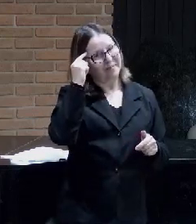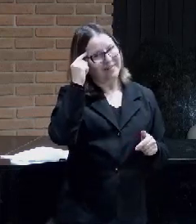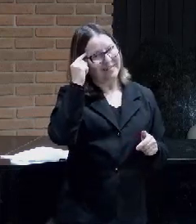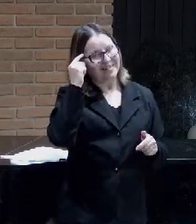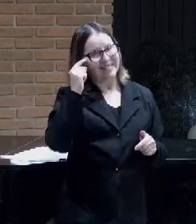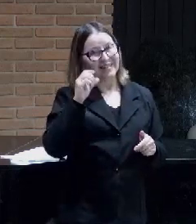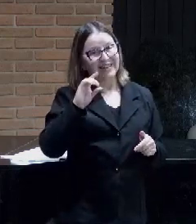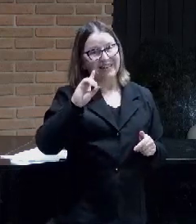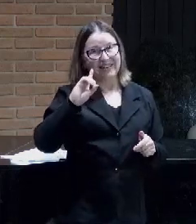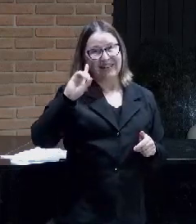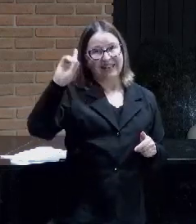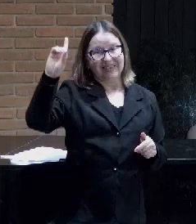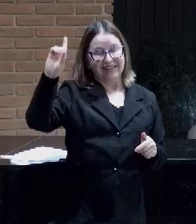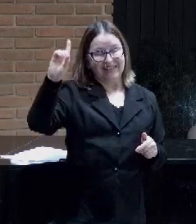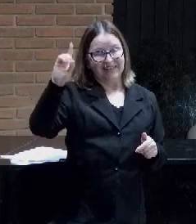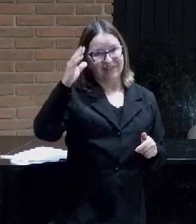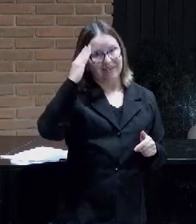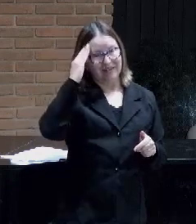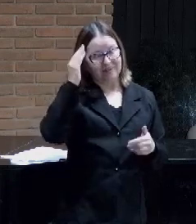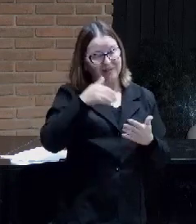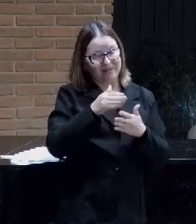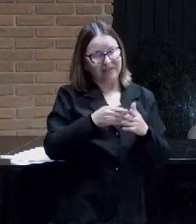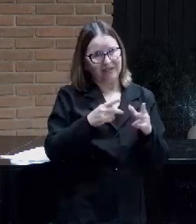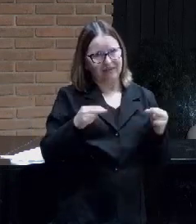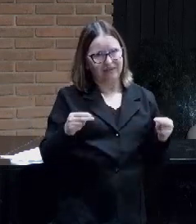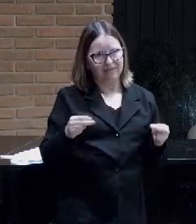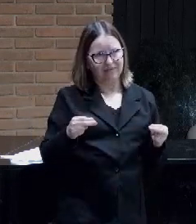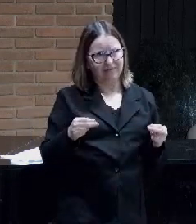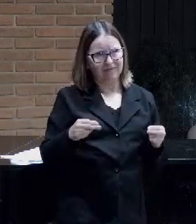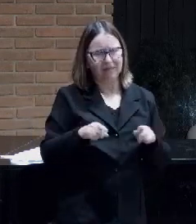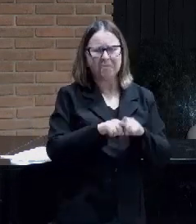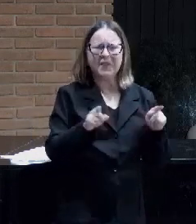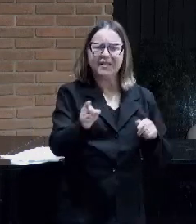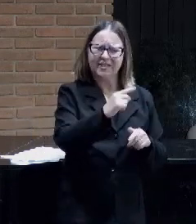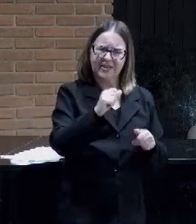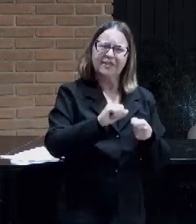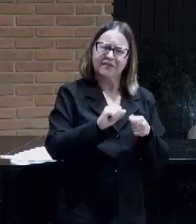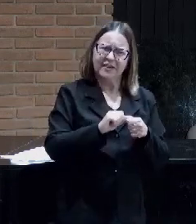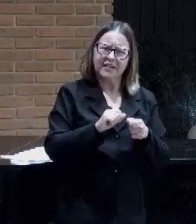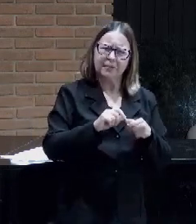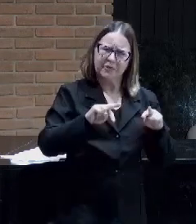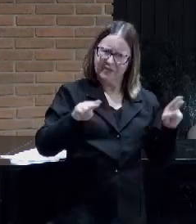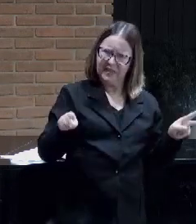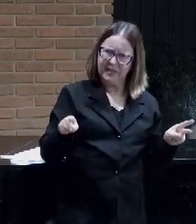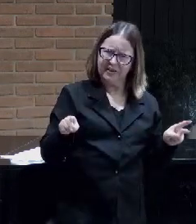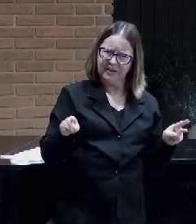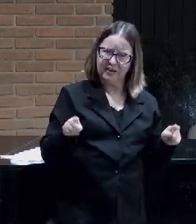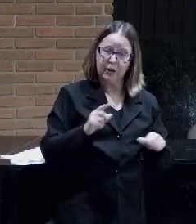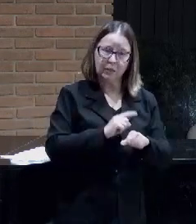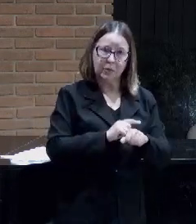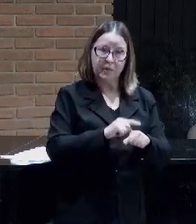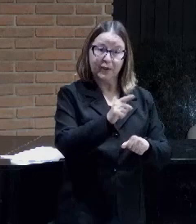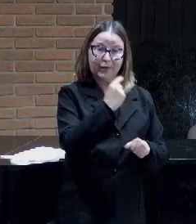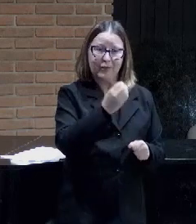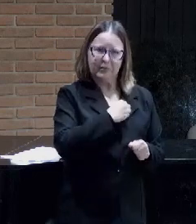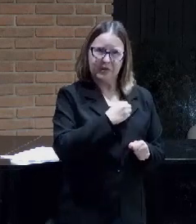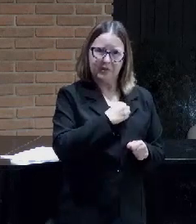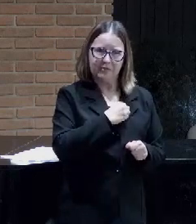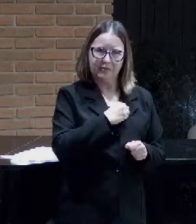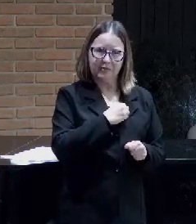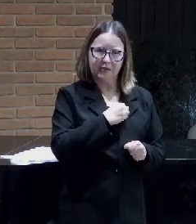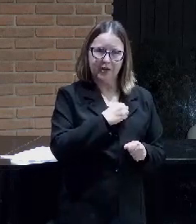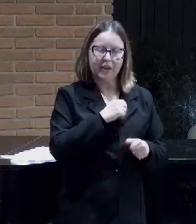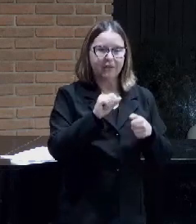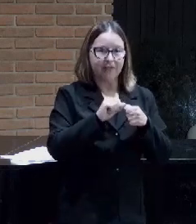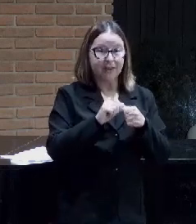Mas, meus irmãos, será que nós fazemos diferente? E quando nós pecamos? Será que nós não fazemos exatamente a mesma coisa que Jonas